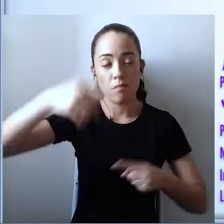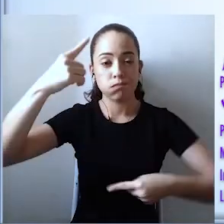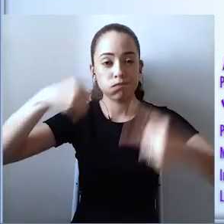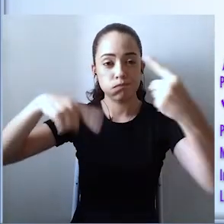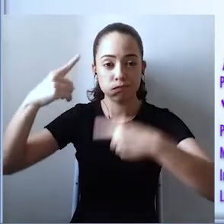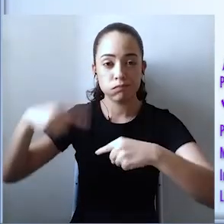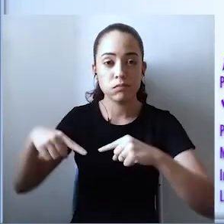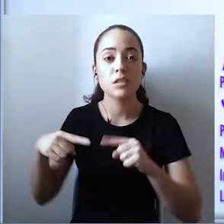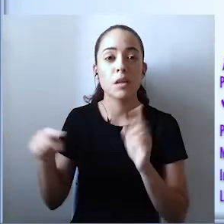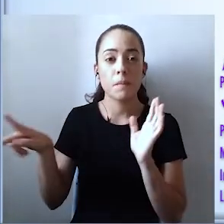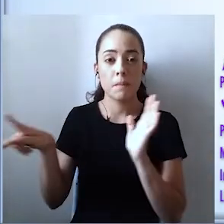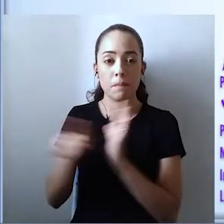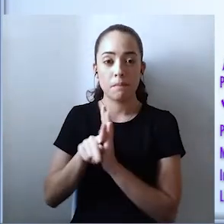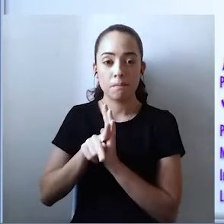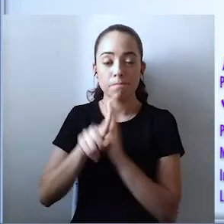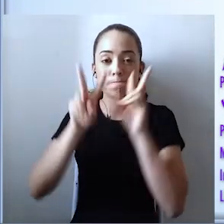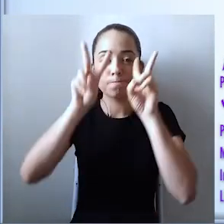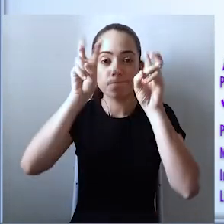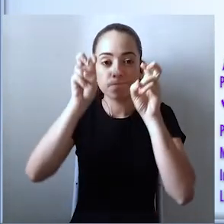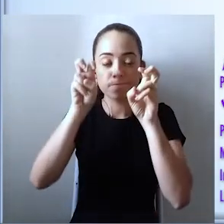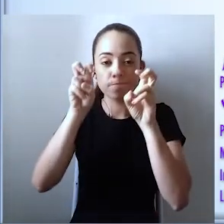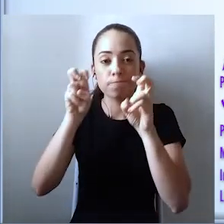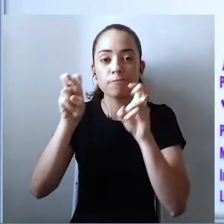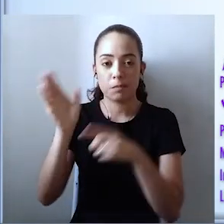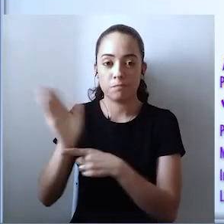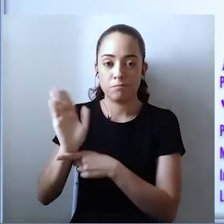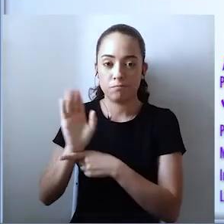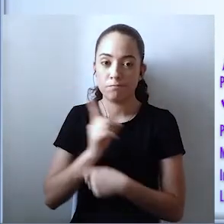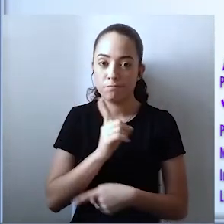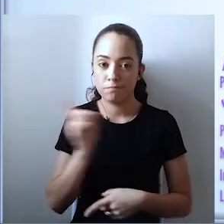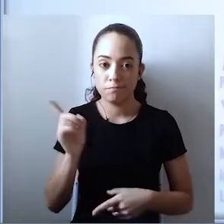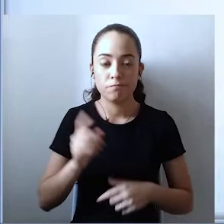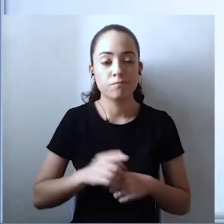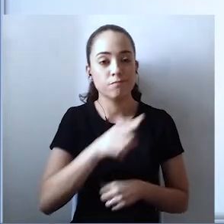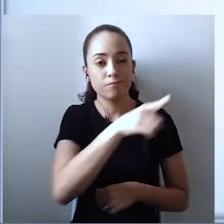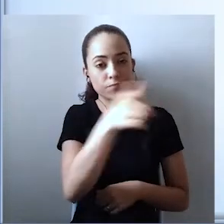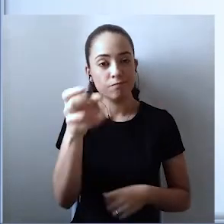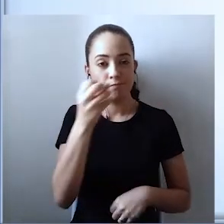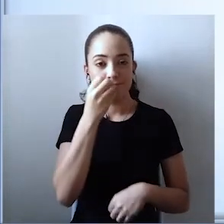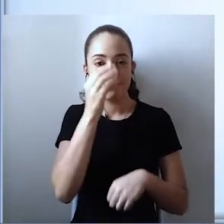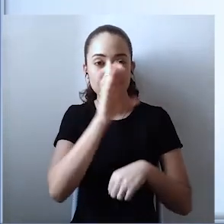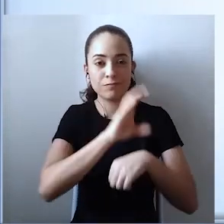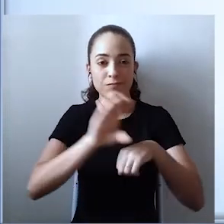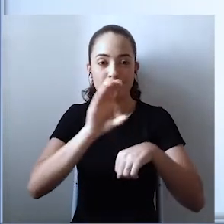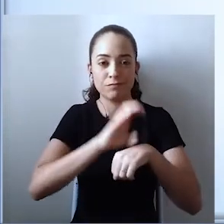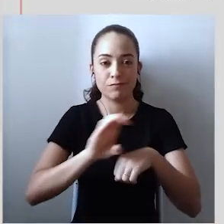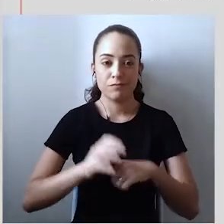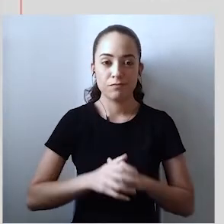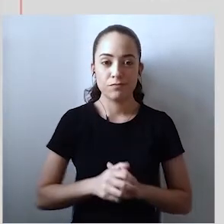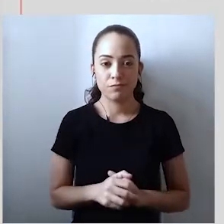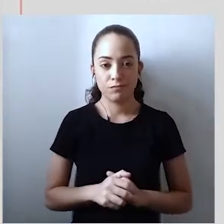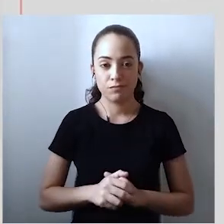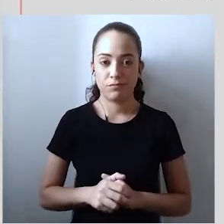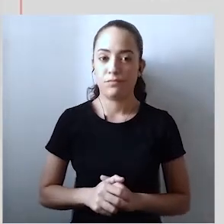discursivas síncronas, ofertadas em regime excepcional. Bom curso a todos os espectadores.